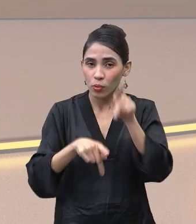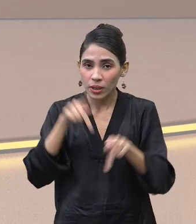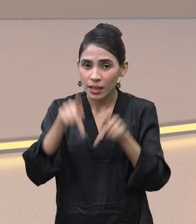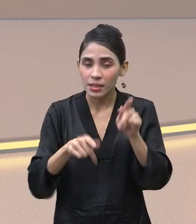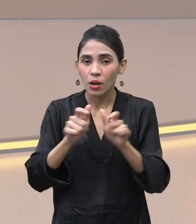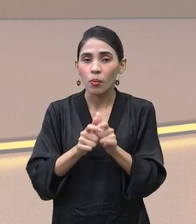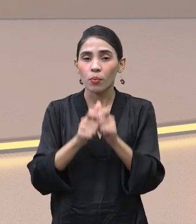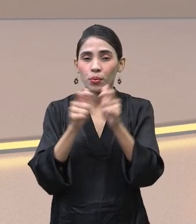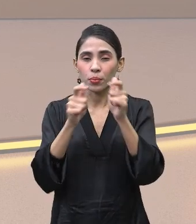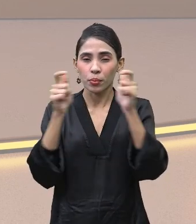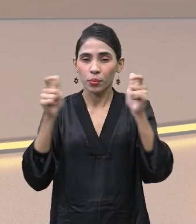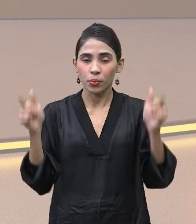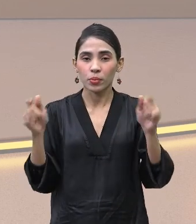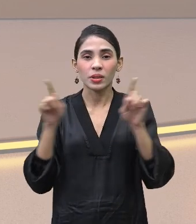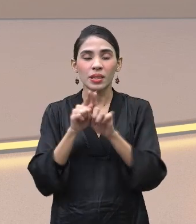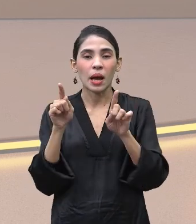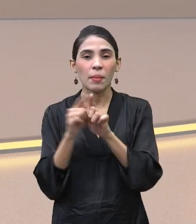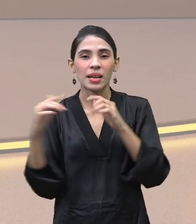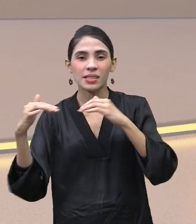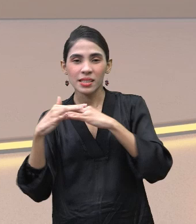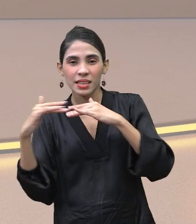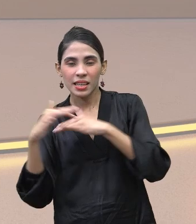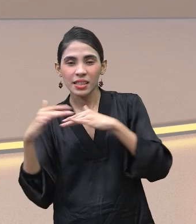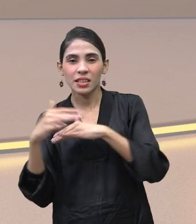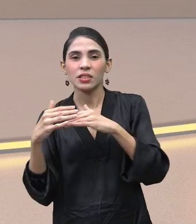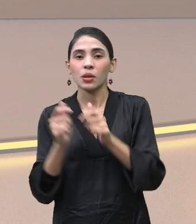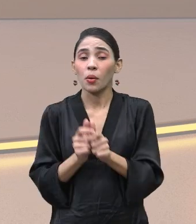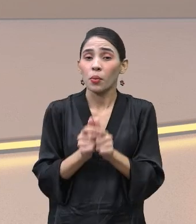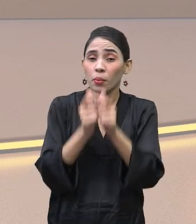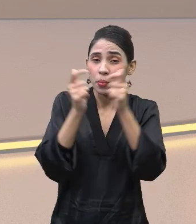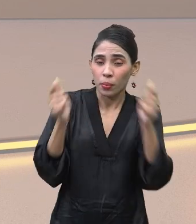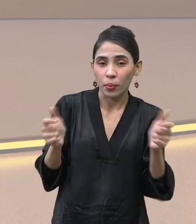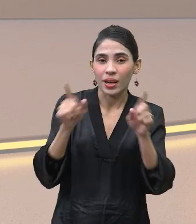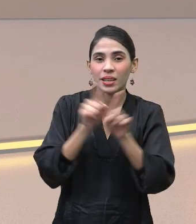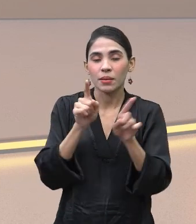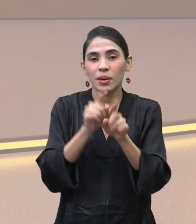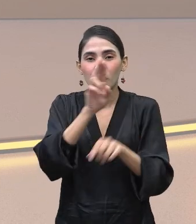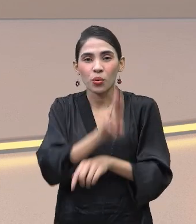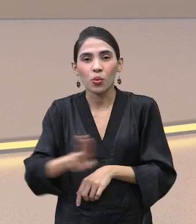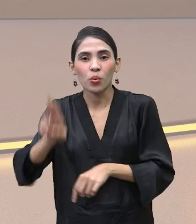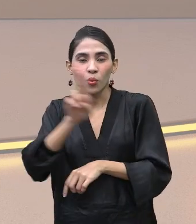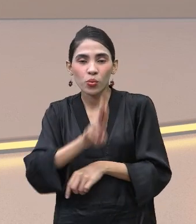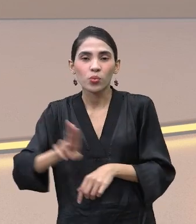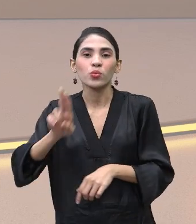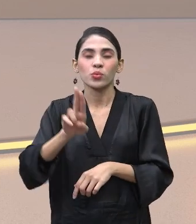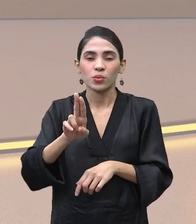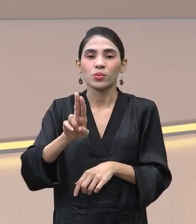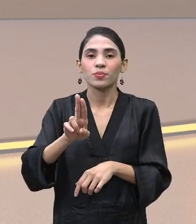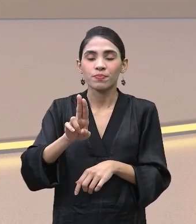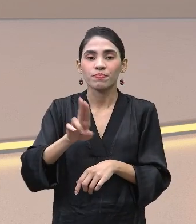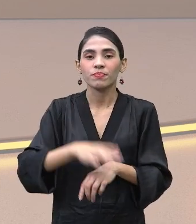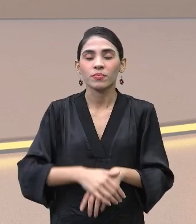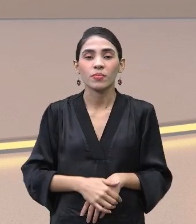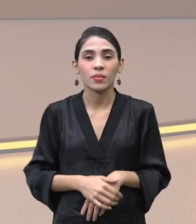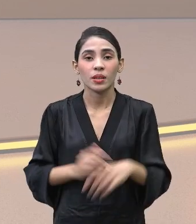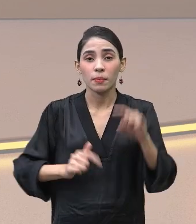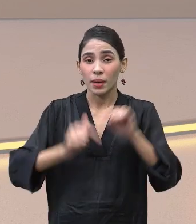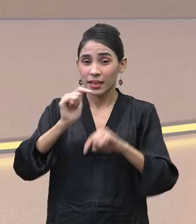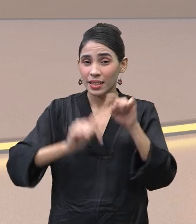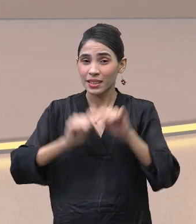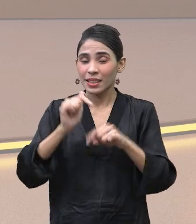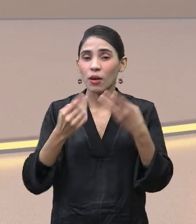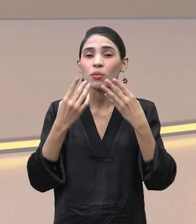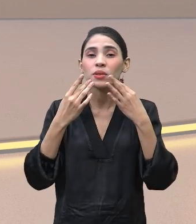mundial, a urbanização desenfreada e o consumo desenfreado dos recursos que a